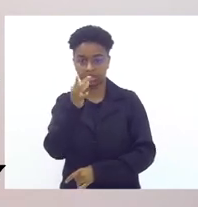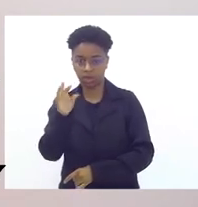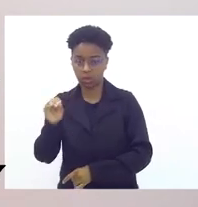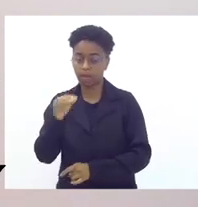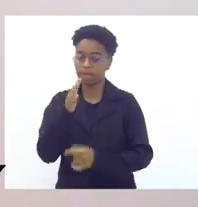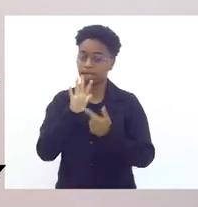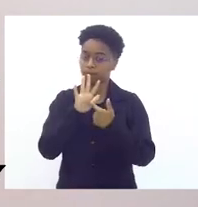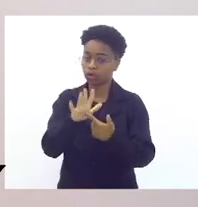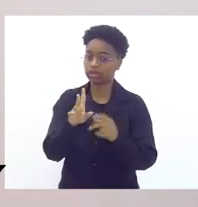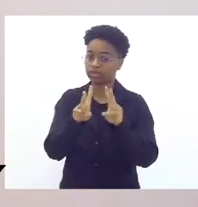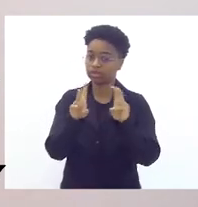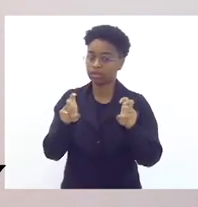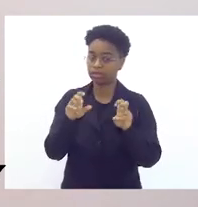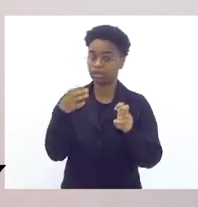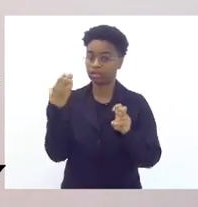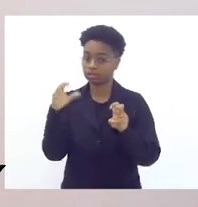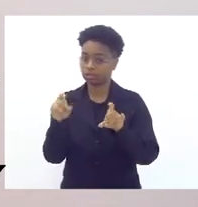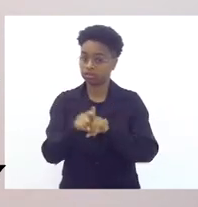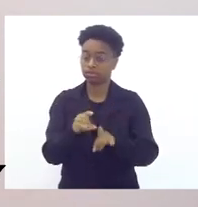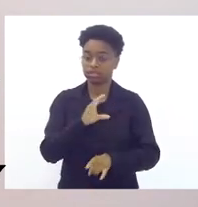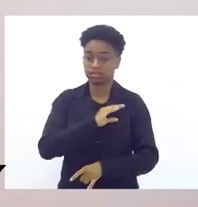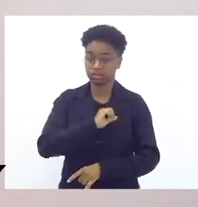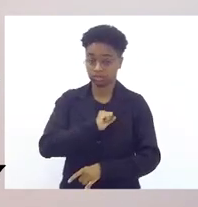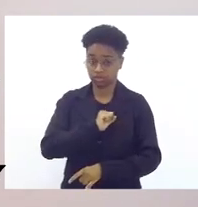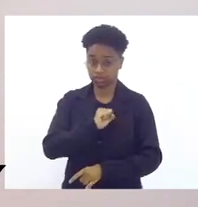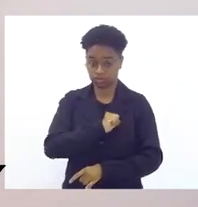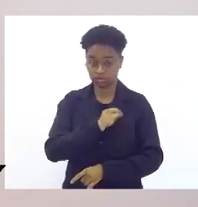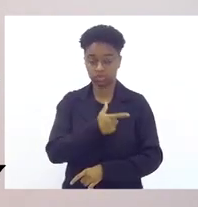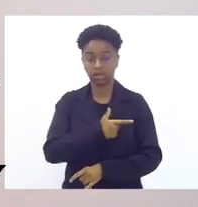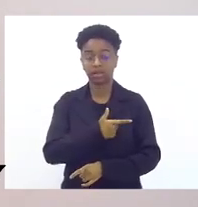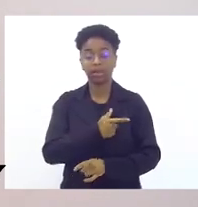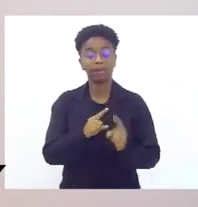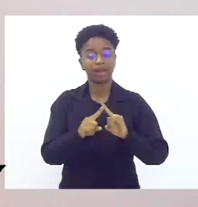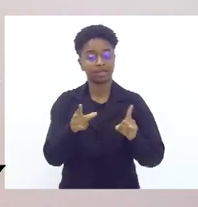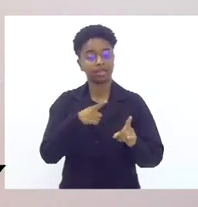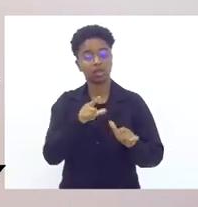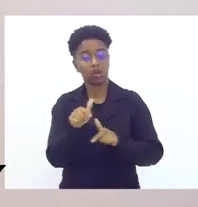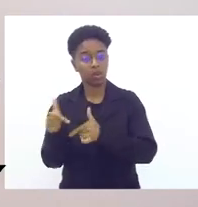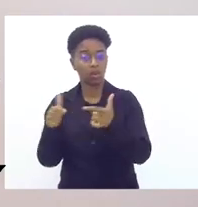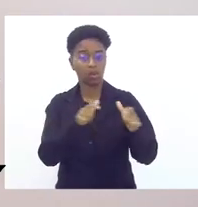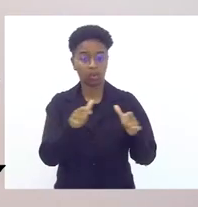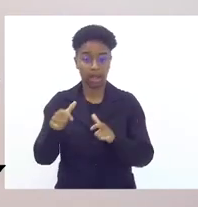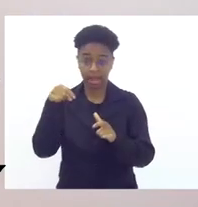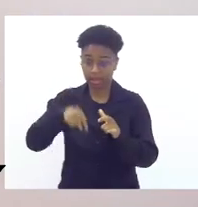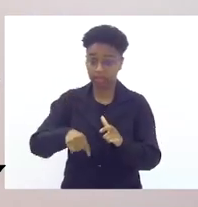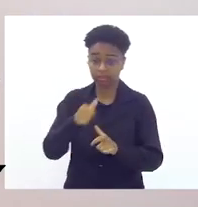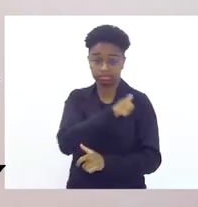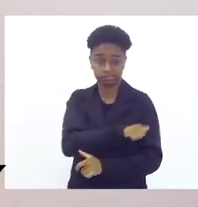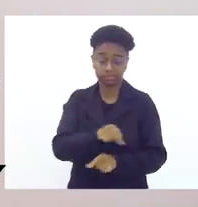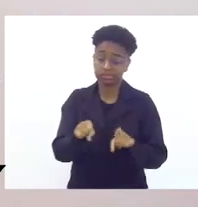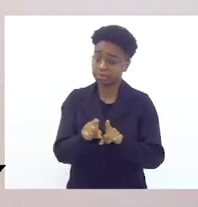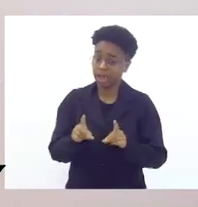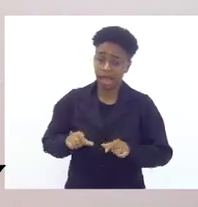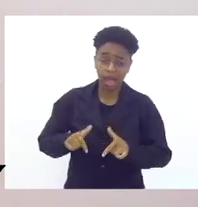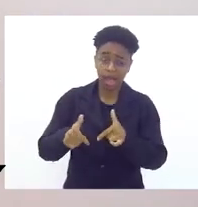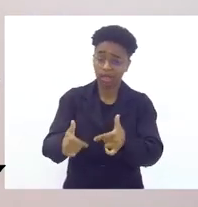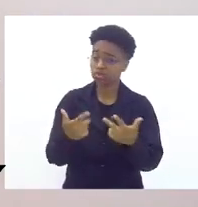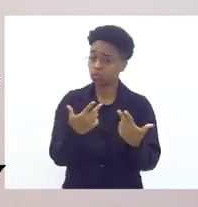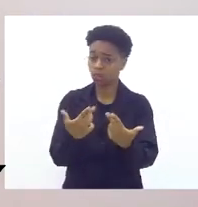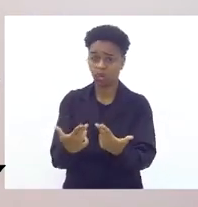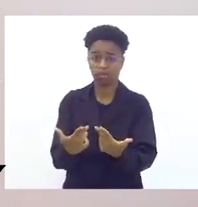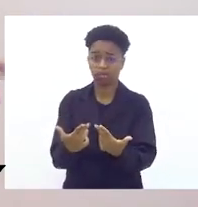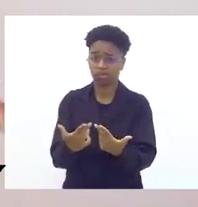Niterói São Gonçalo e a gente tem outras delegacias no Rio de Janeiro que age evidentemente nessa construção